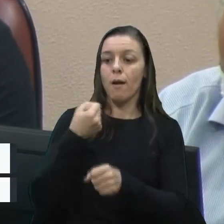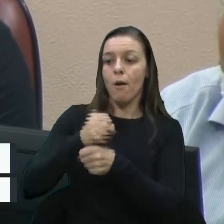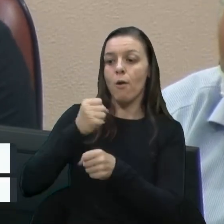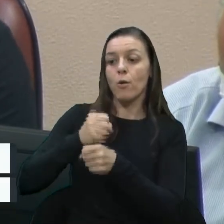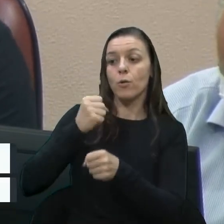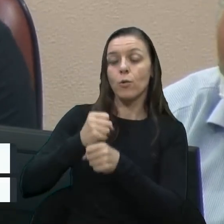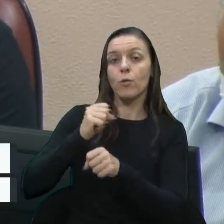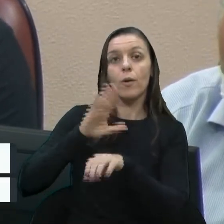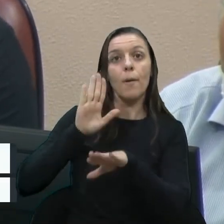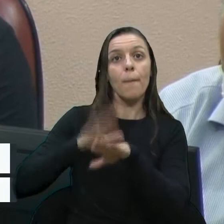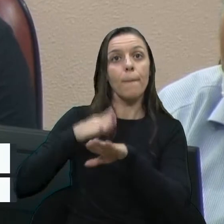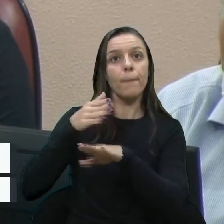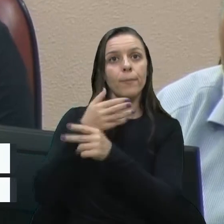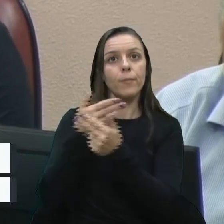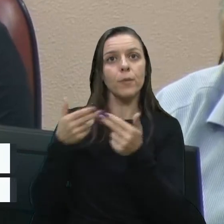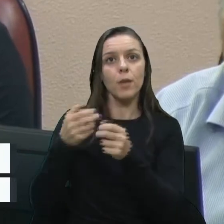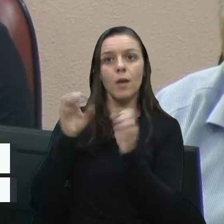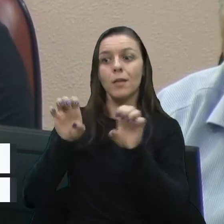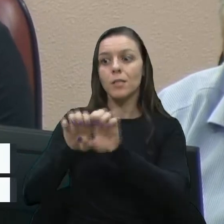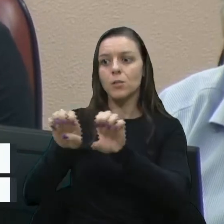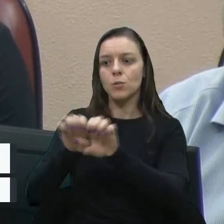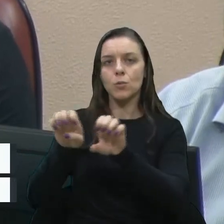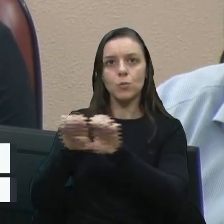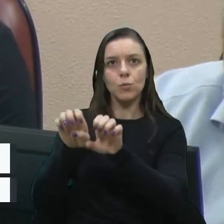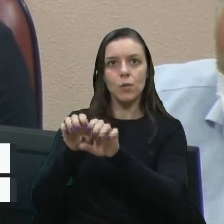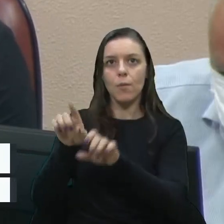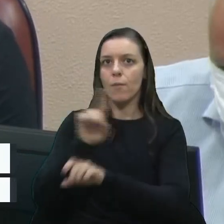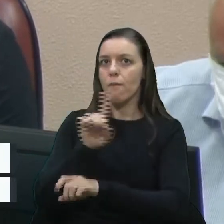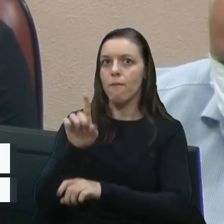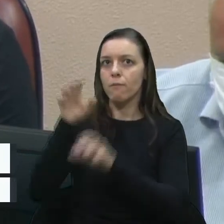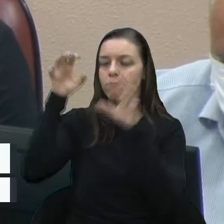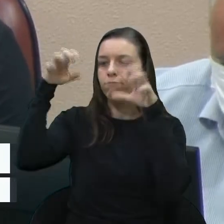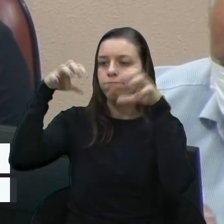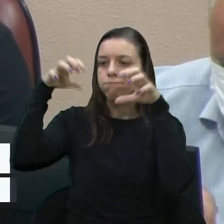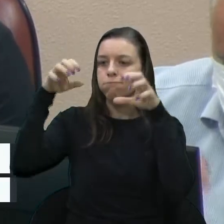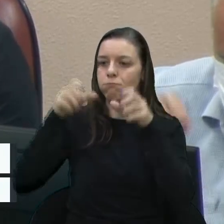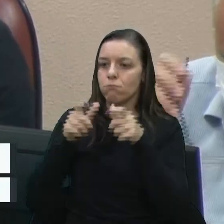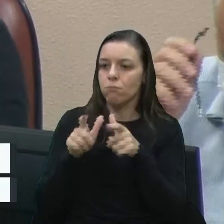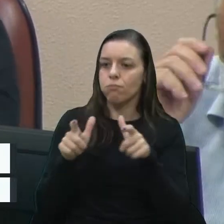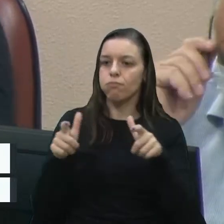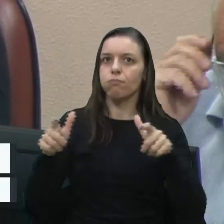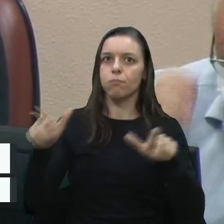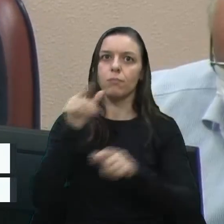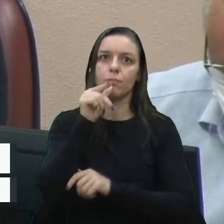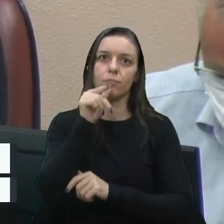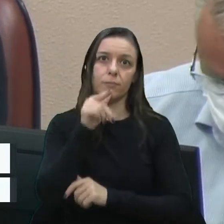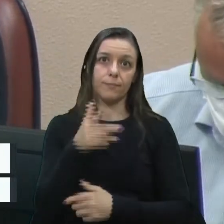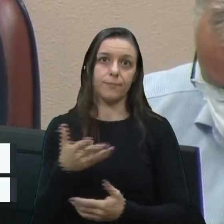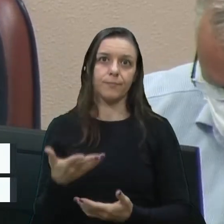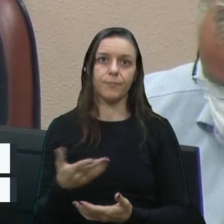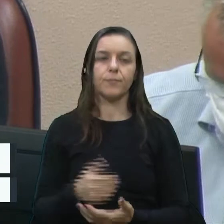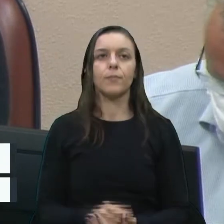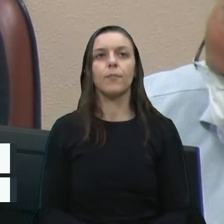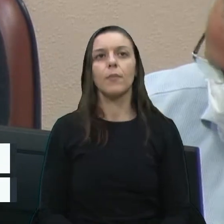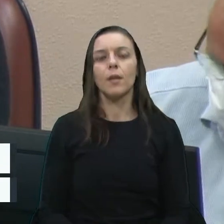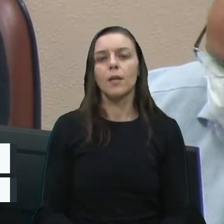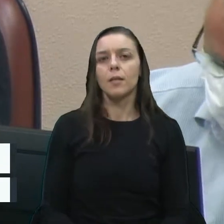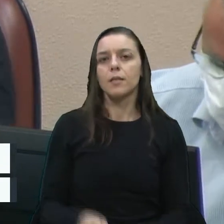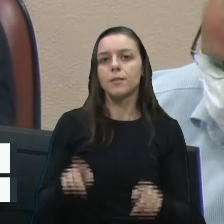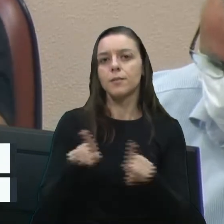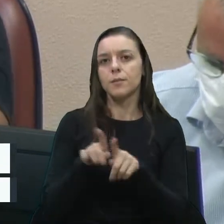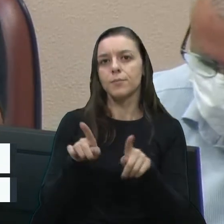nós sabemos que tem vários e vários locais que estão alagando, que nem o vereador Zé D'Ambró